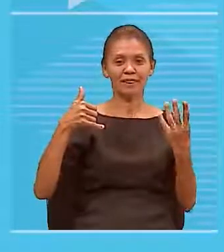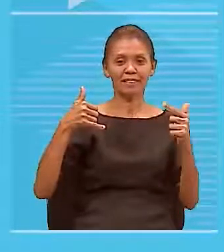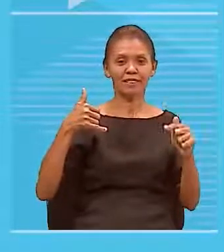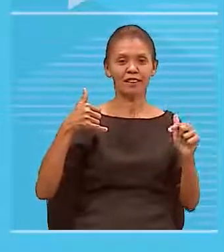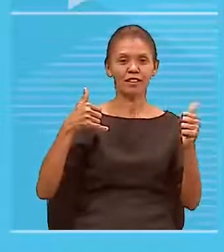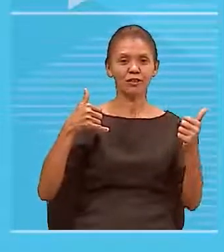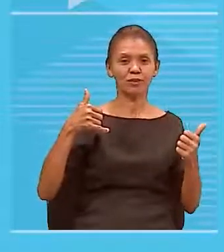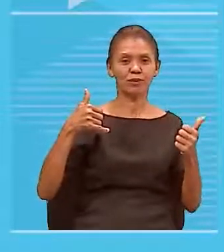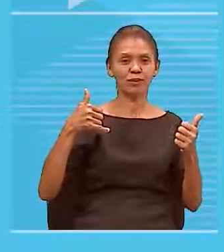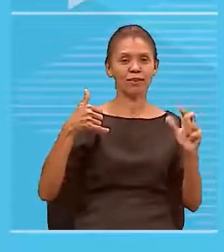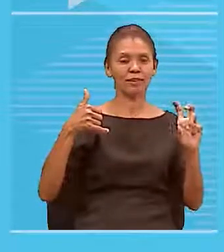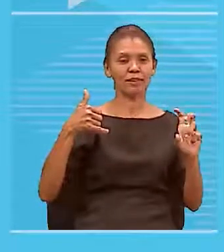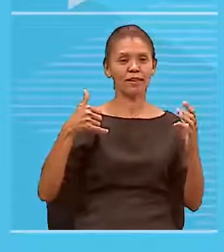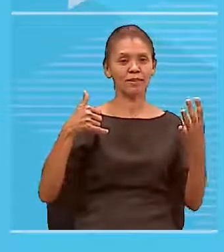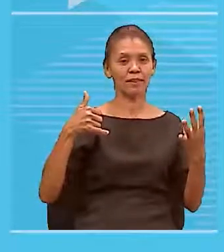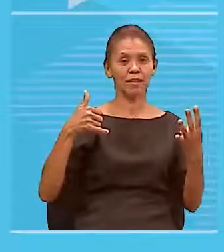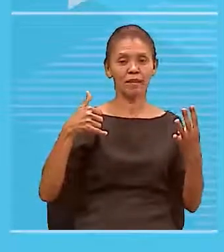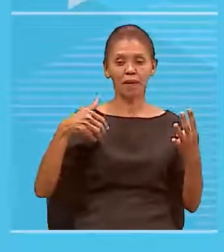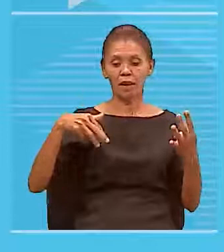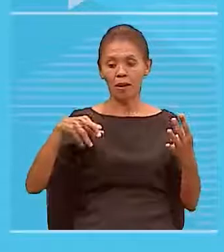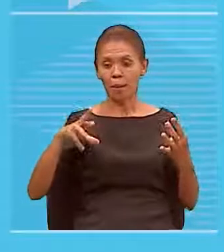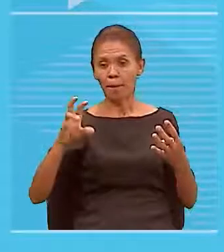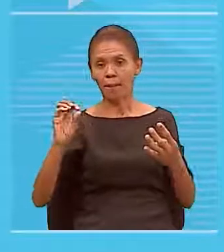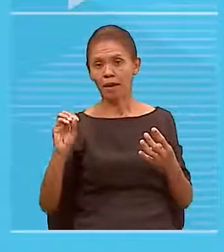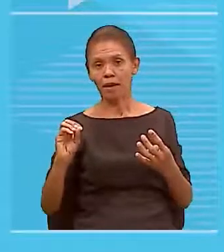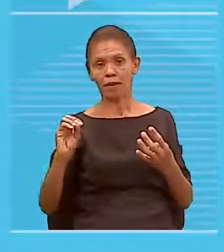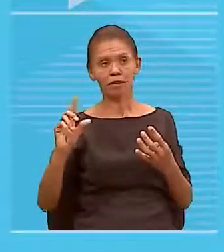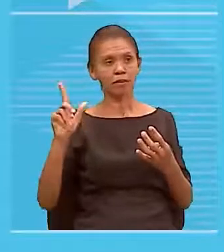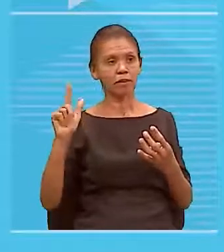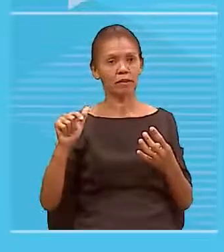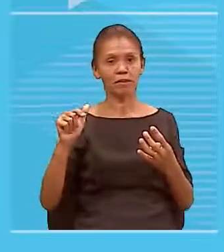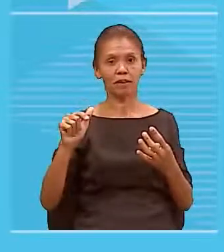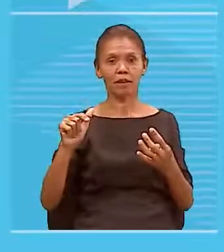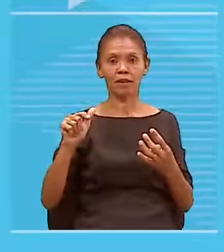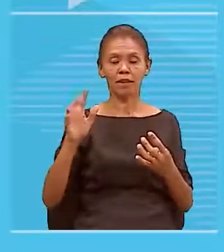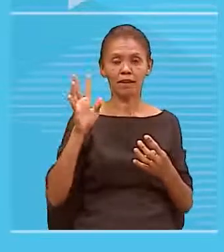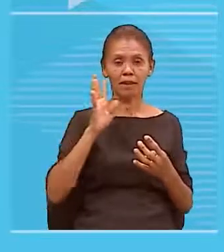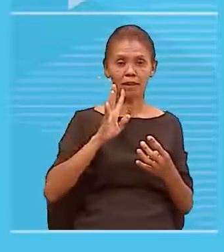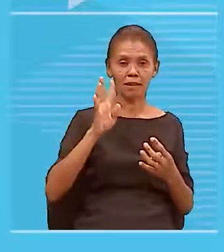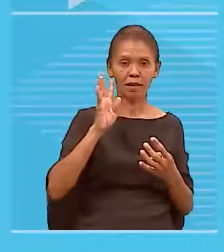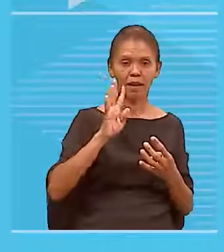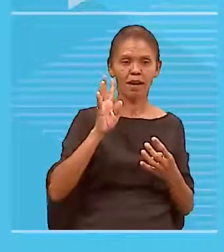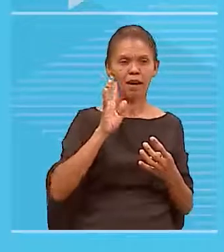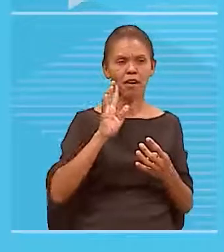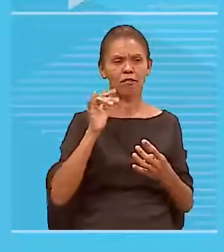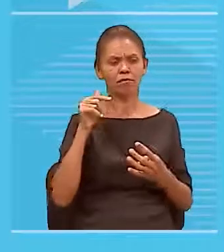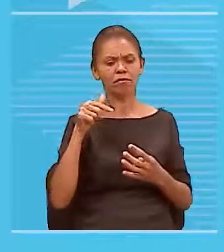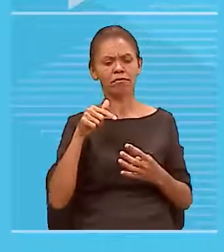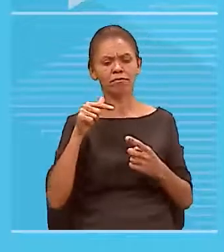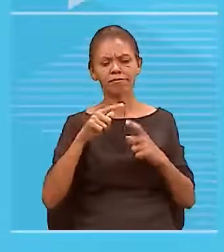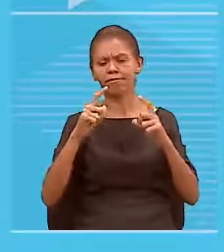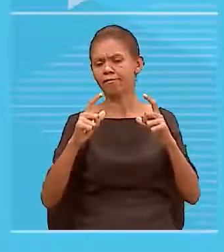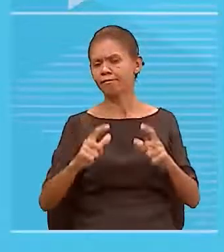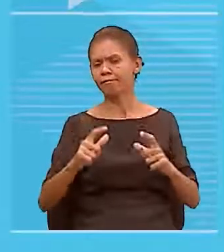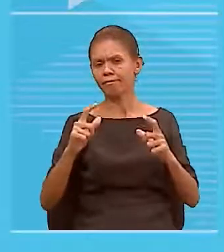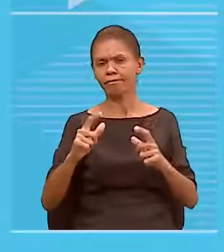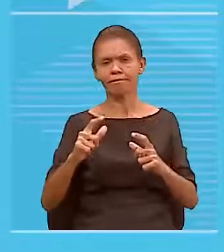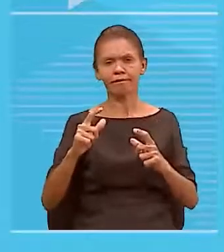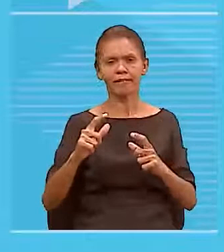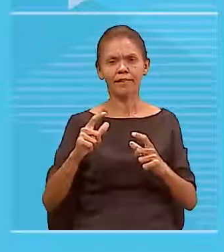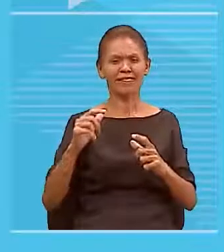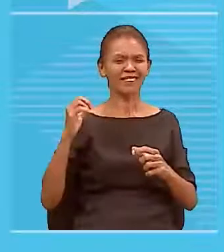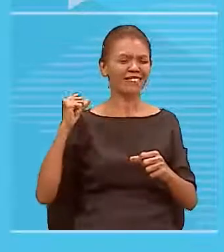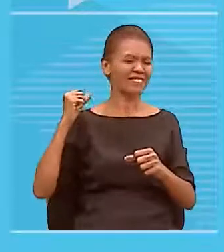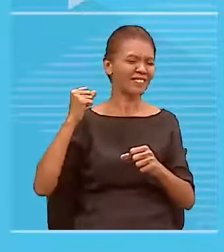2471254 Mauro Mauro puxa onde é que você andou Há quanto tempo